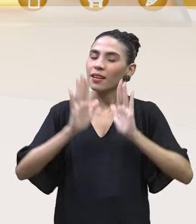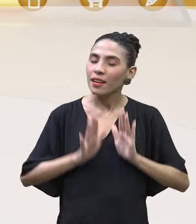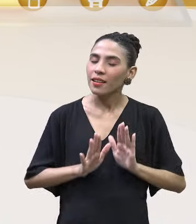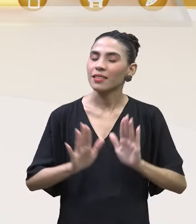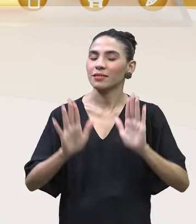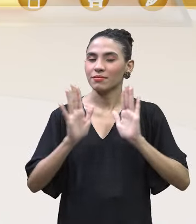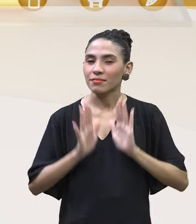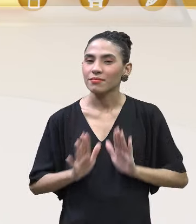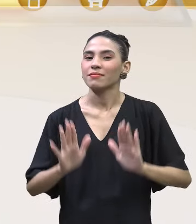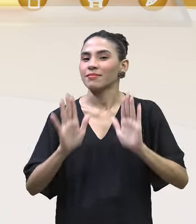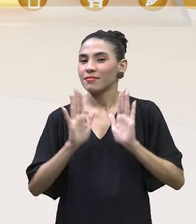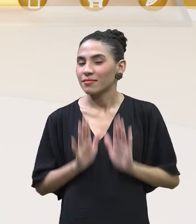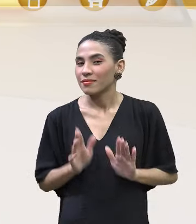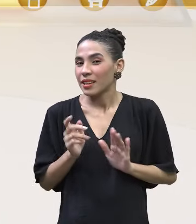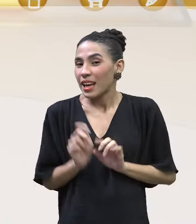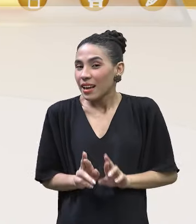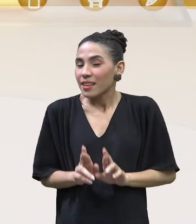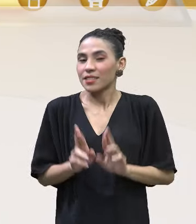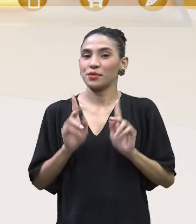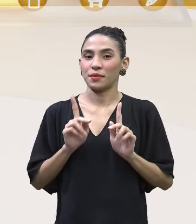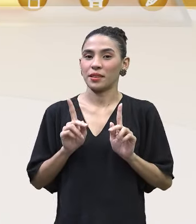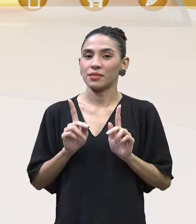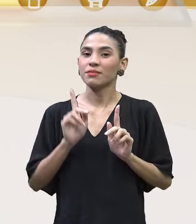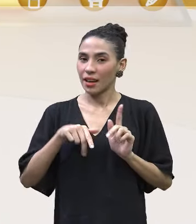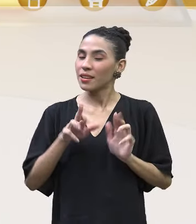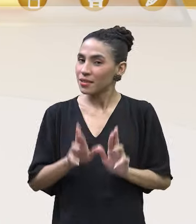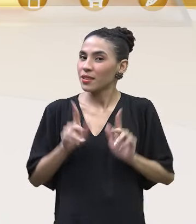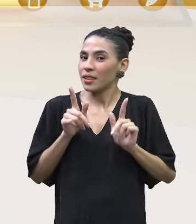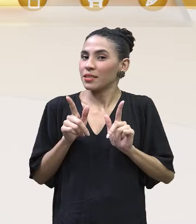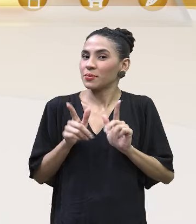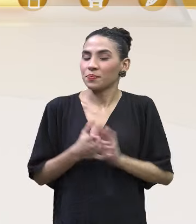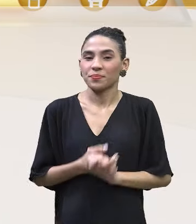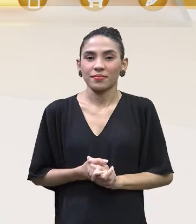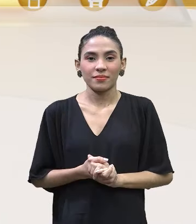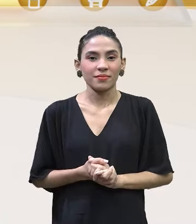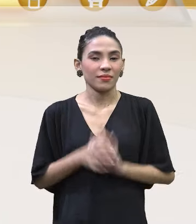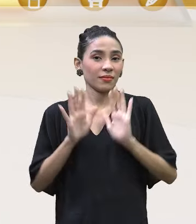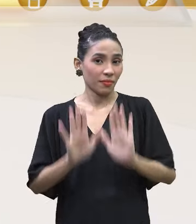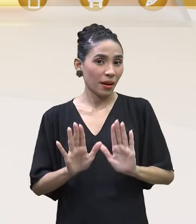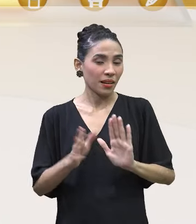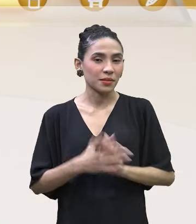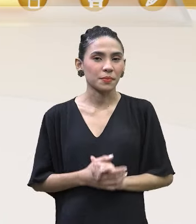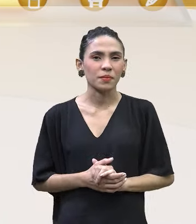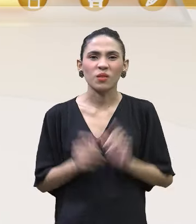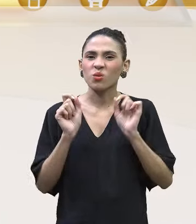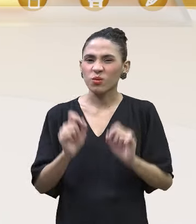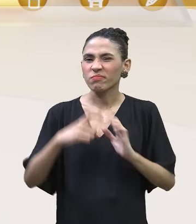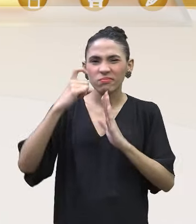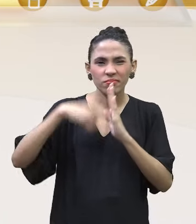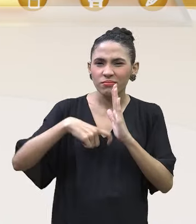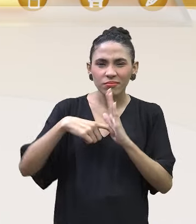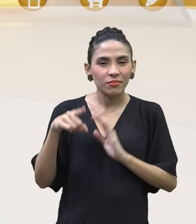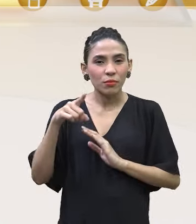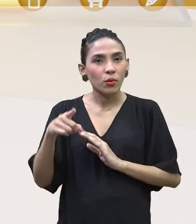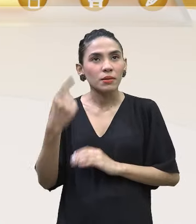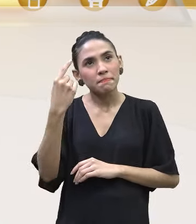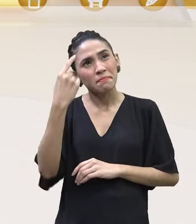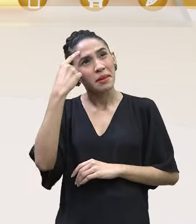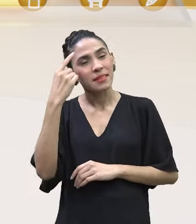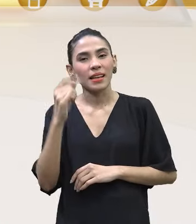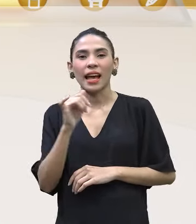respira que vai ver que é um pouquinho diferente é diferente na verdade não é mas não é o que que são taxas para que você não pense